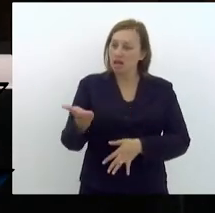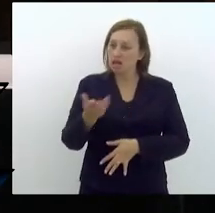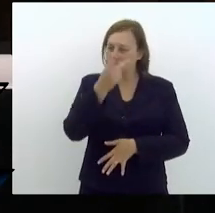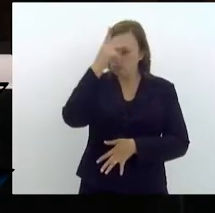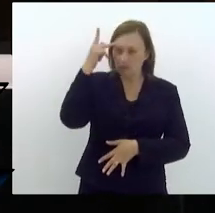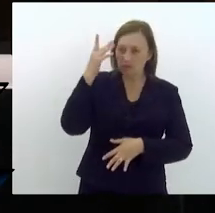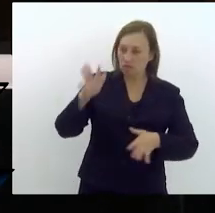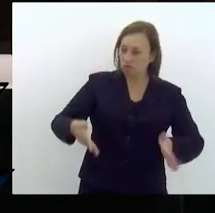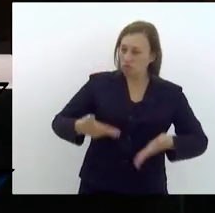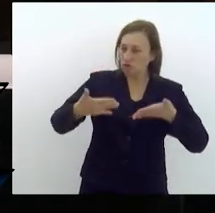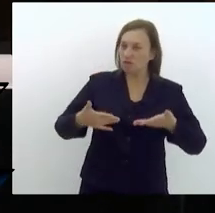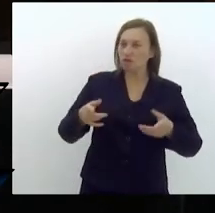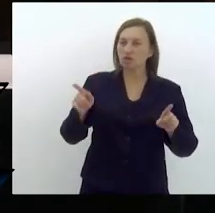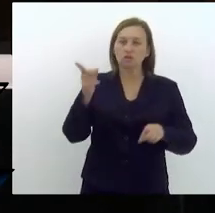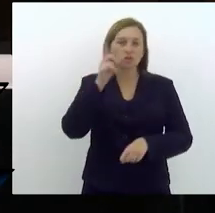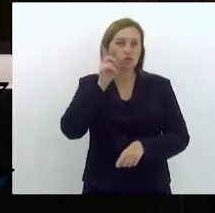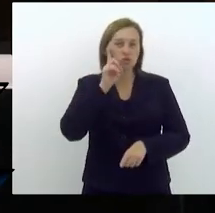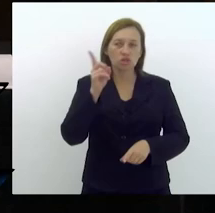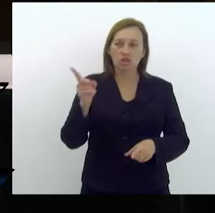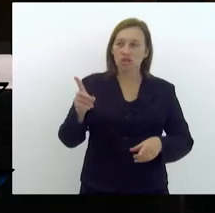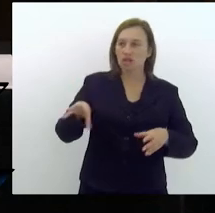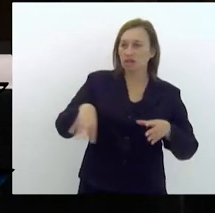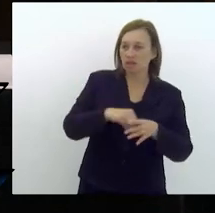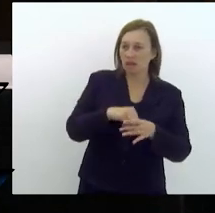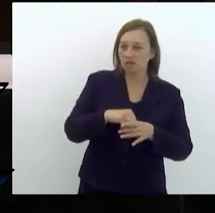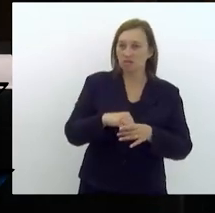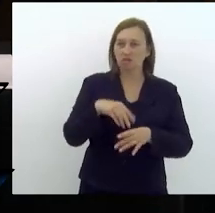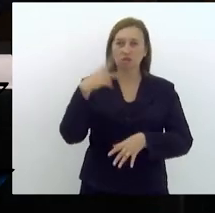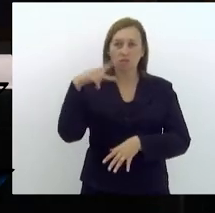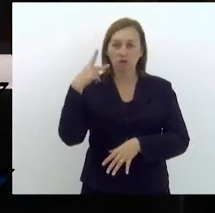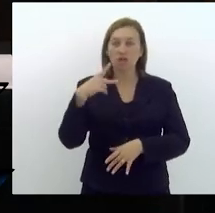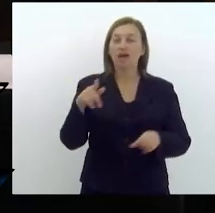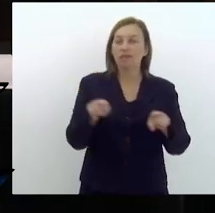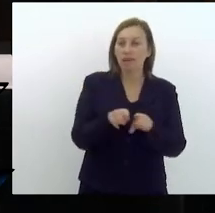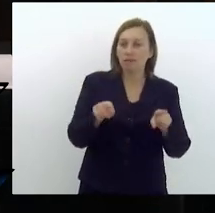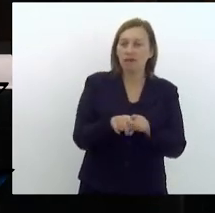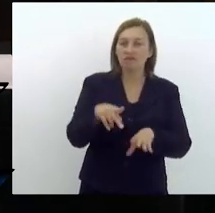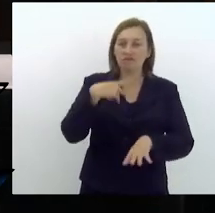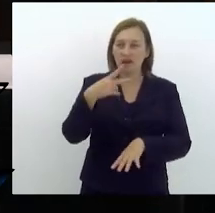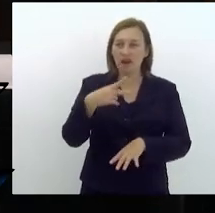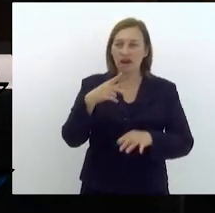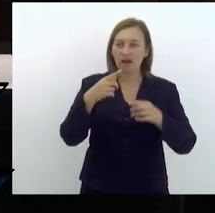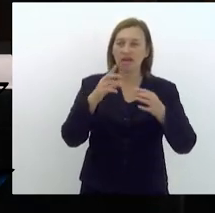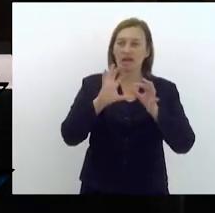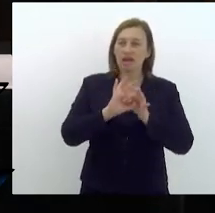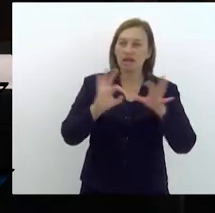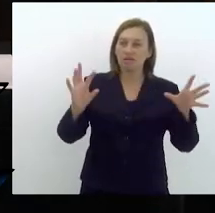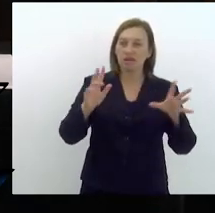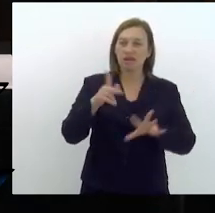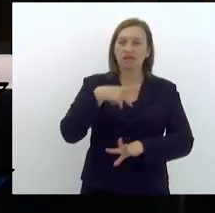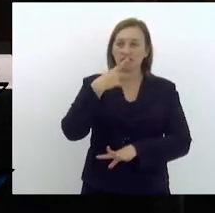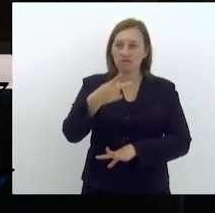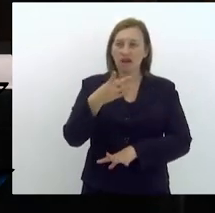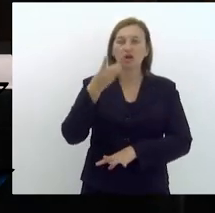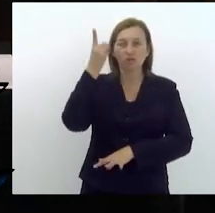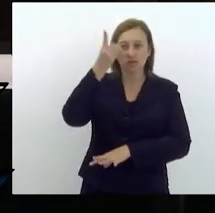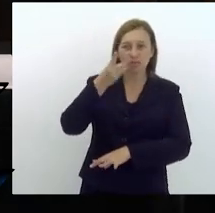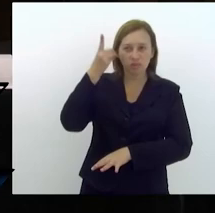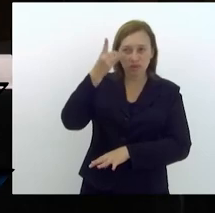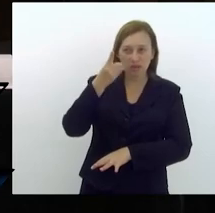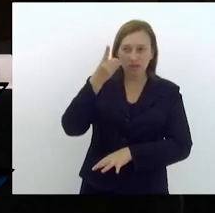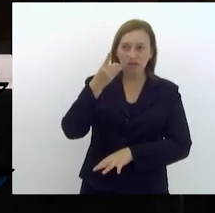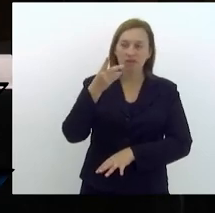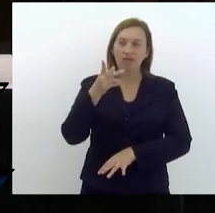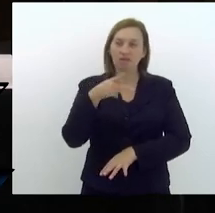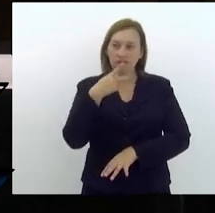que me motivam todos os dias de estar na política e também falar um pouco sobre liberdade de expressão o deputado que vai me